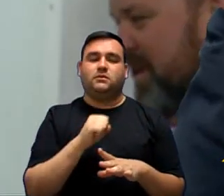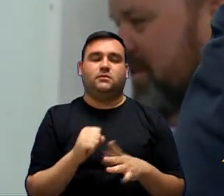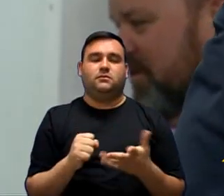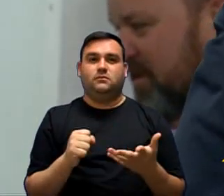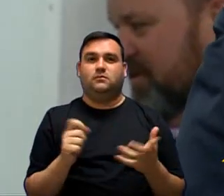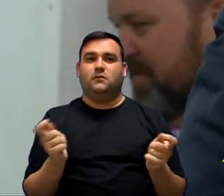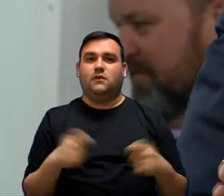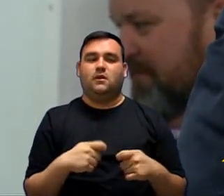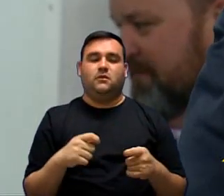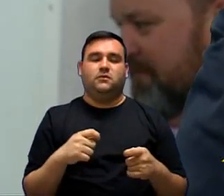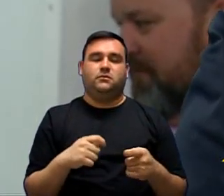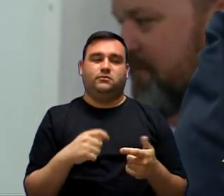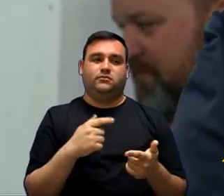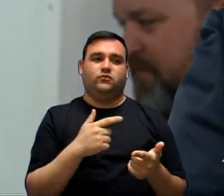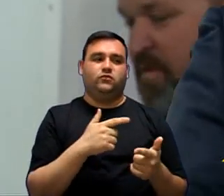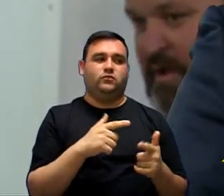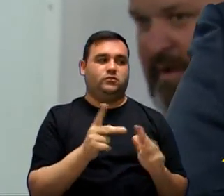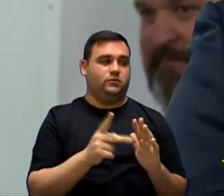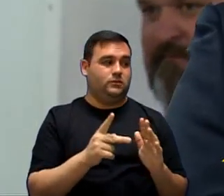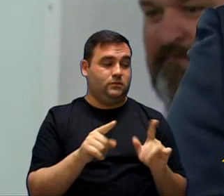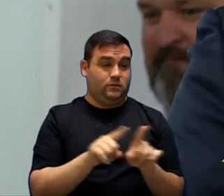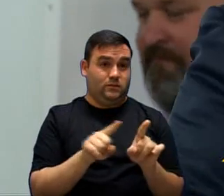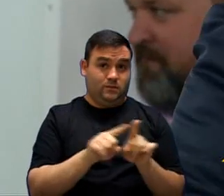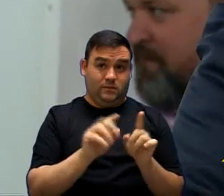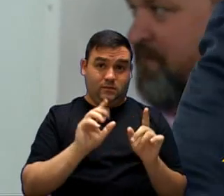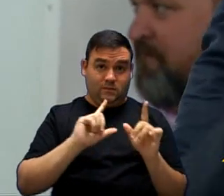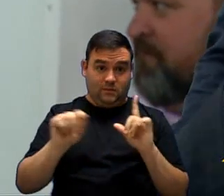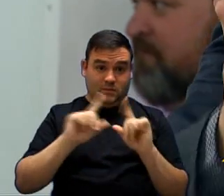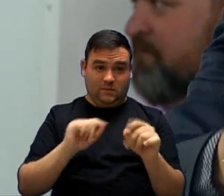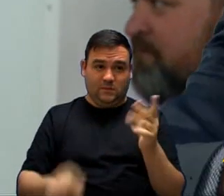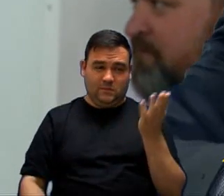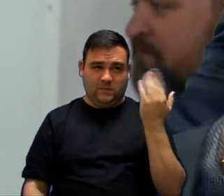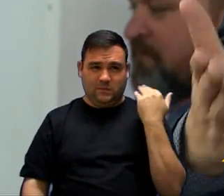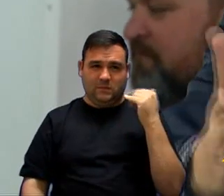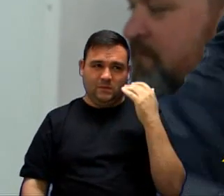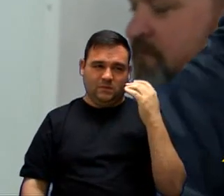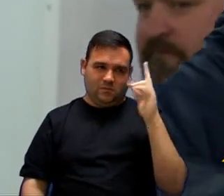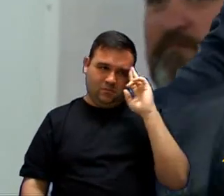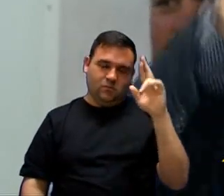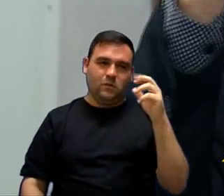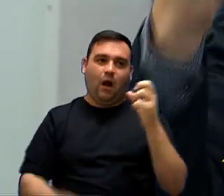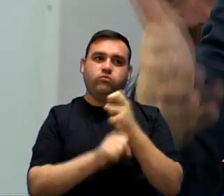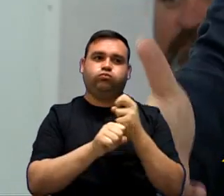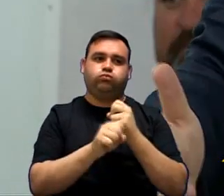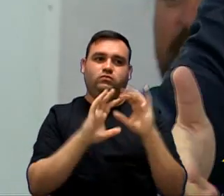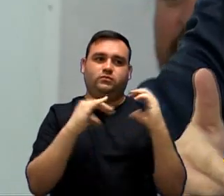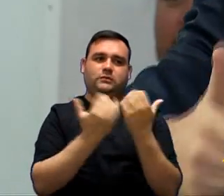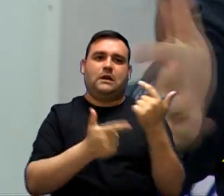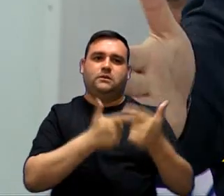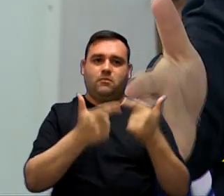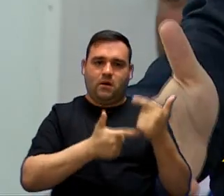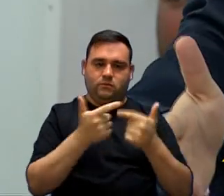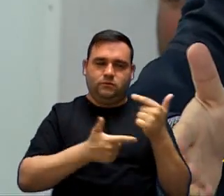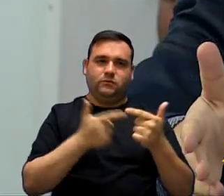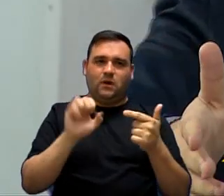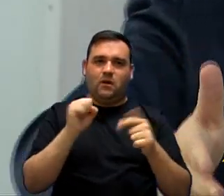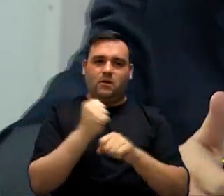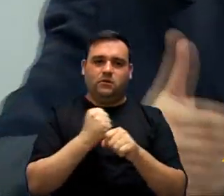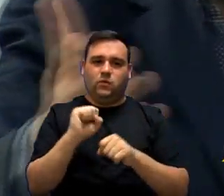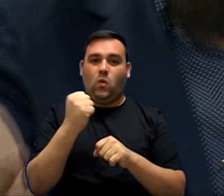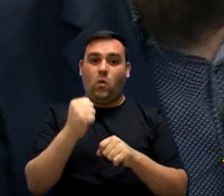normal. Então, eu não vejo problema nesse sentido. Quanto a ir embora, antigamente, o senhor é decano da casa, oitavo mandato